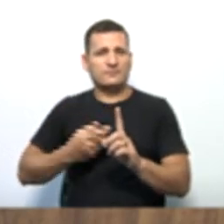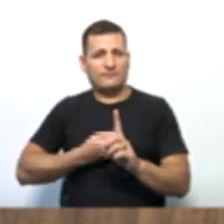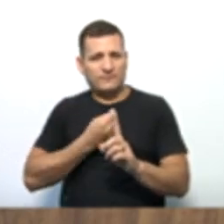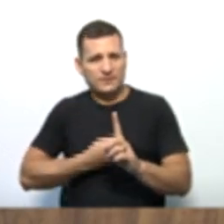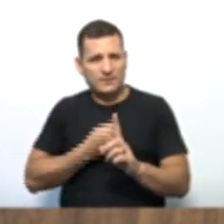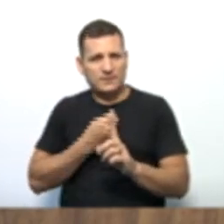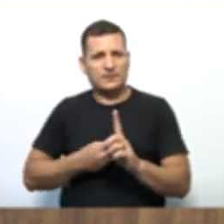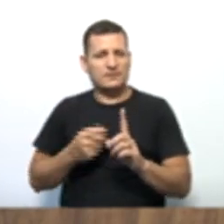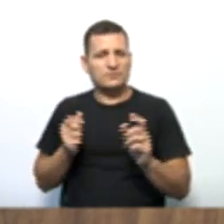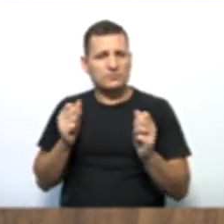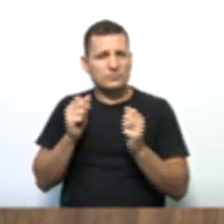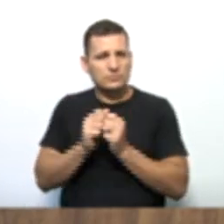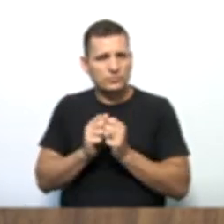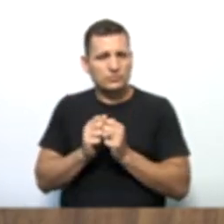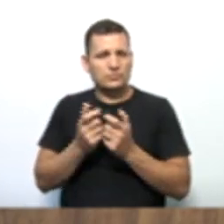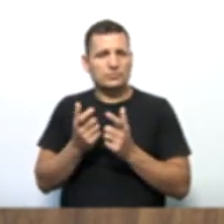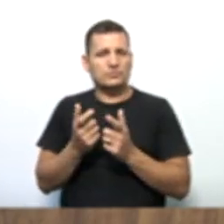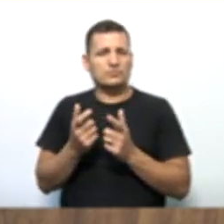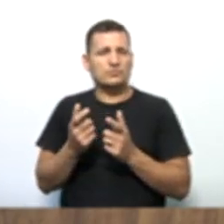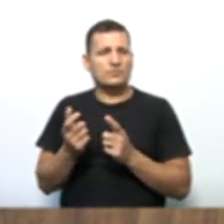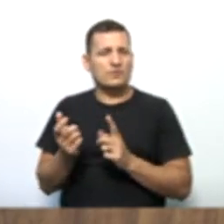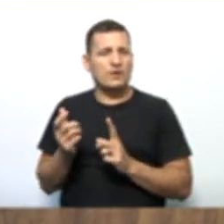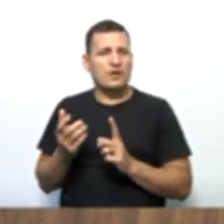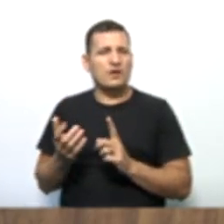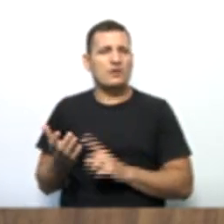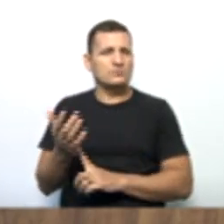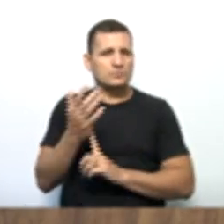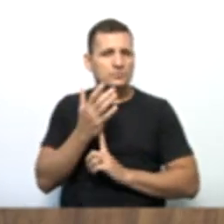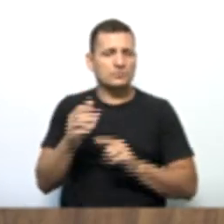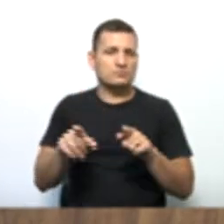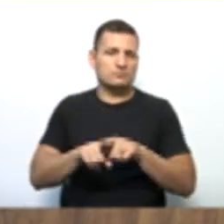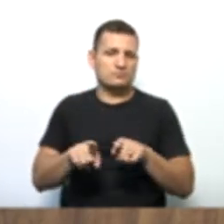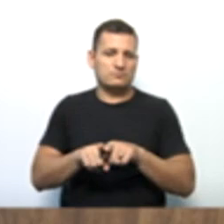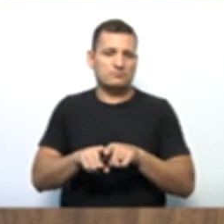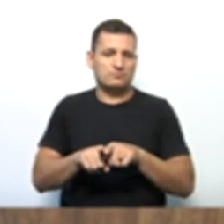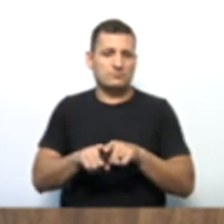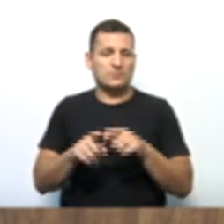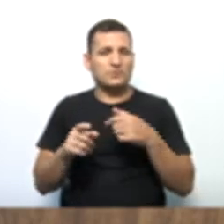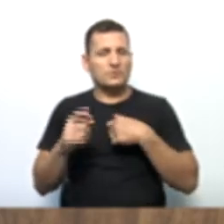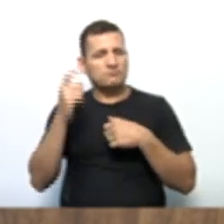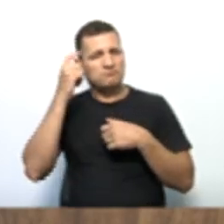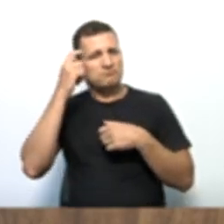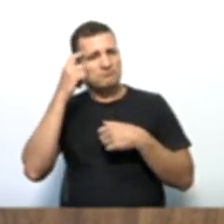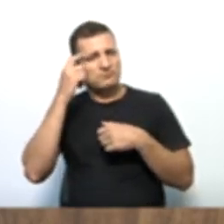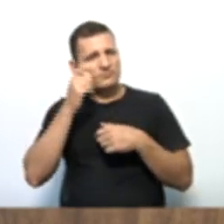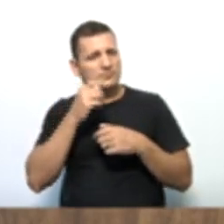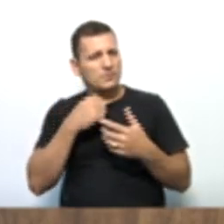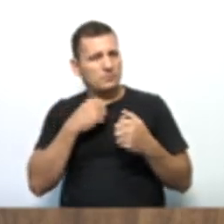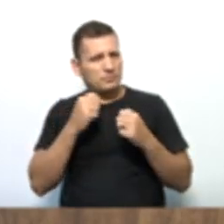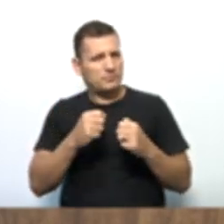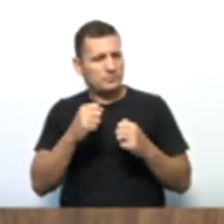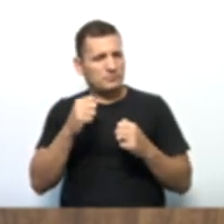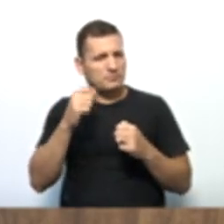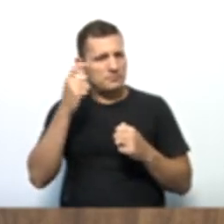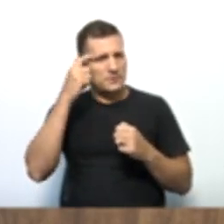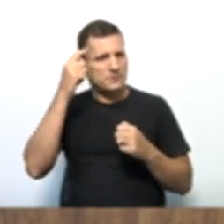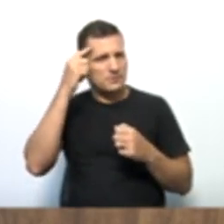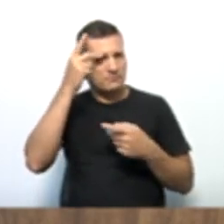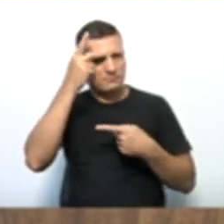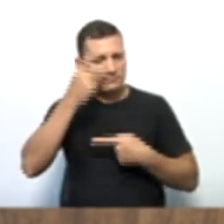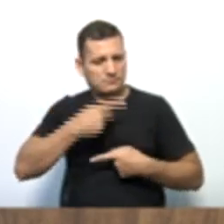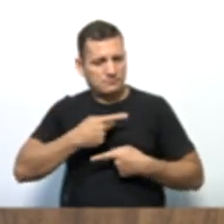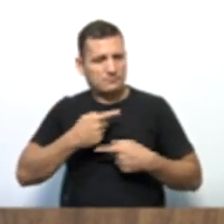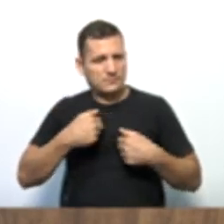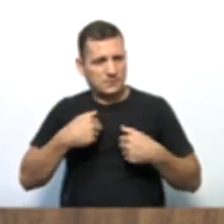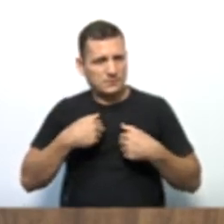quem de alguma forma está ali contribuindo também para essas coisas, né? Então eu fico me perguntando, será que eu posso pensar só em mim? O que você acha aí do outro